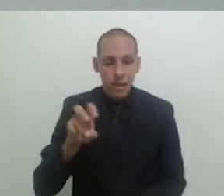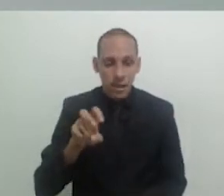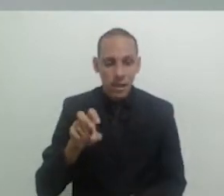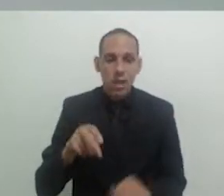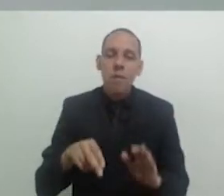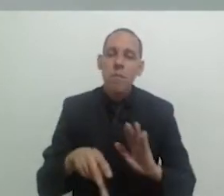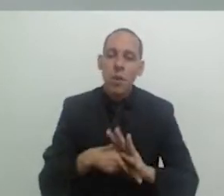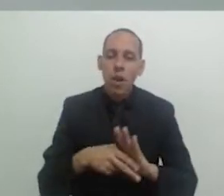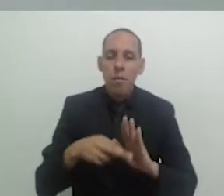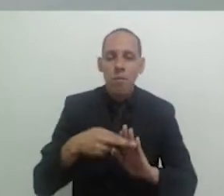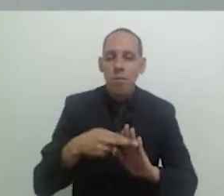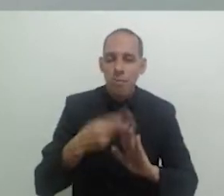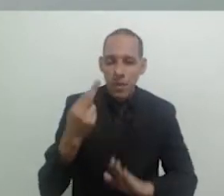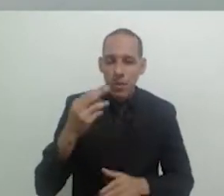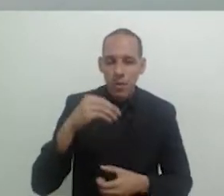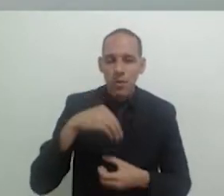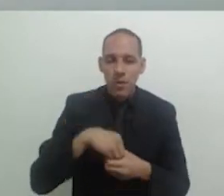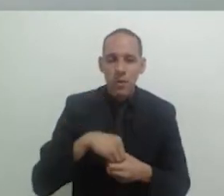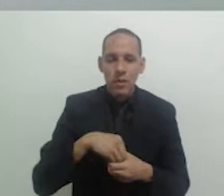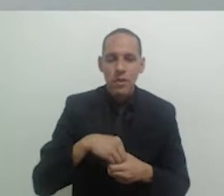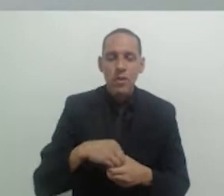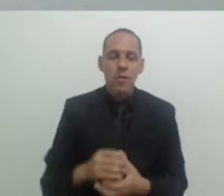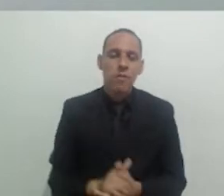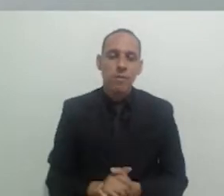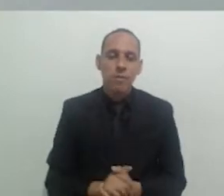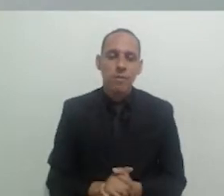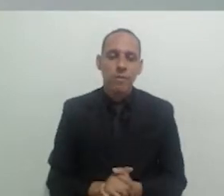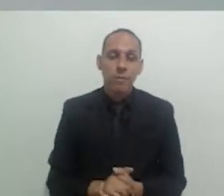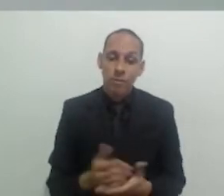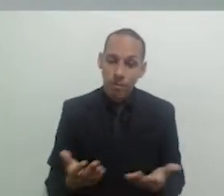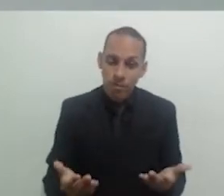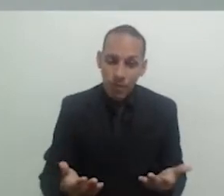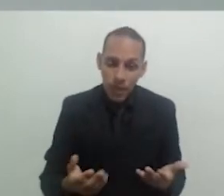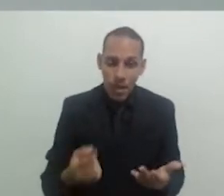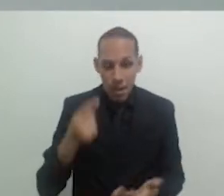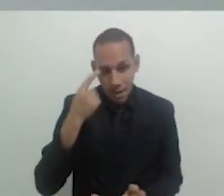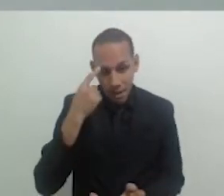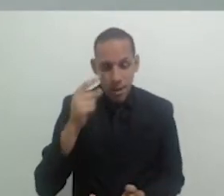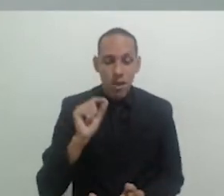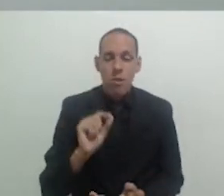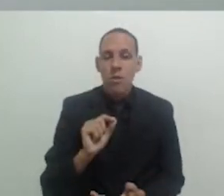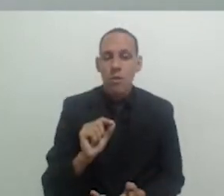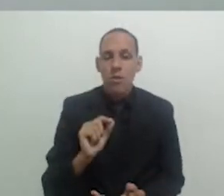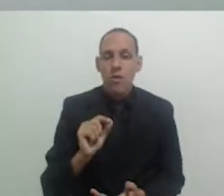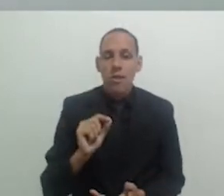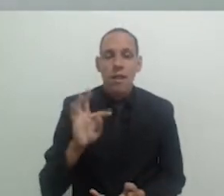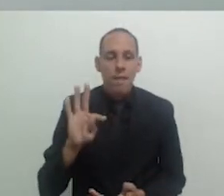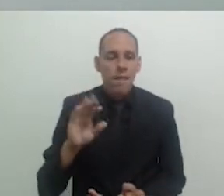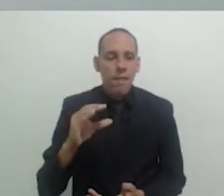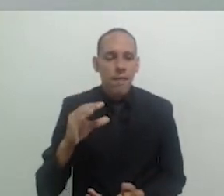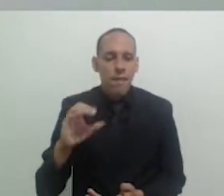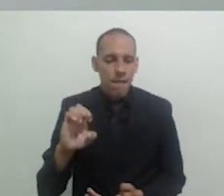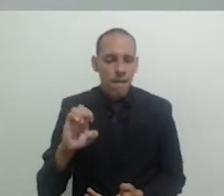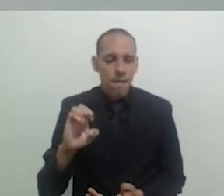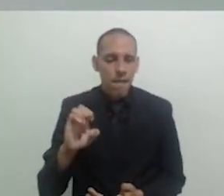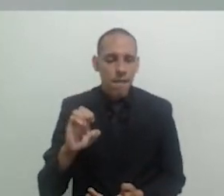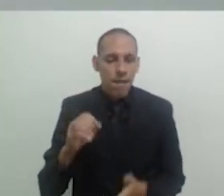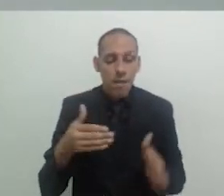colegiado. No que tange à tese de vedação pelos tribunais de contas de medidas de constrição de